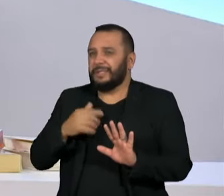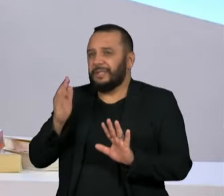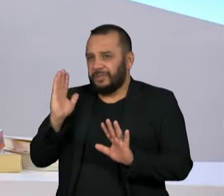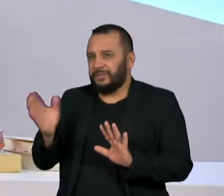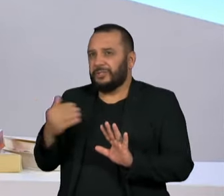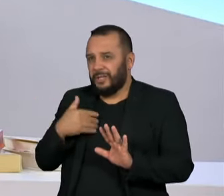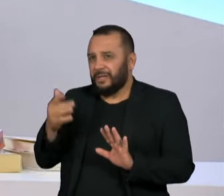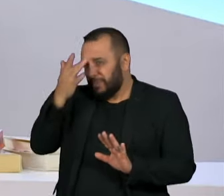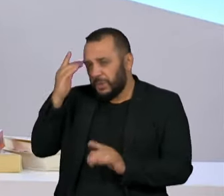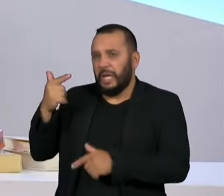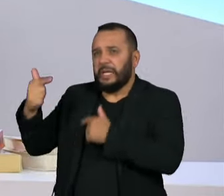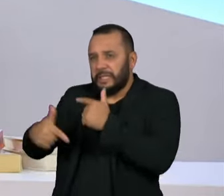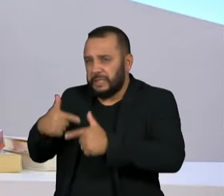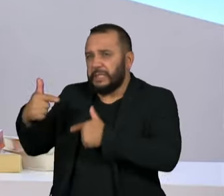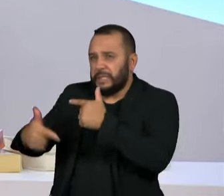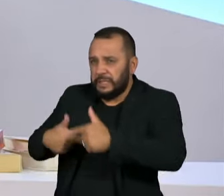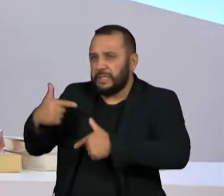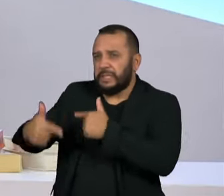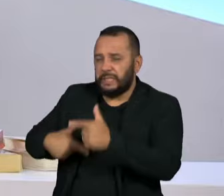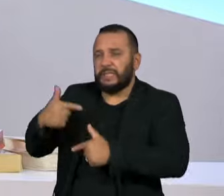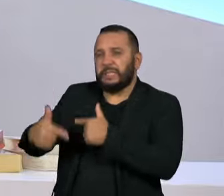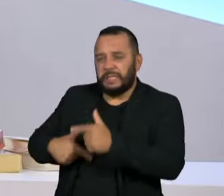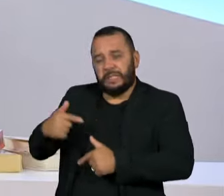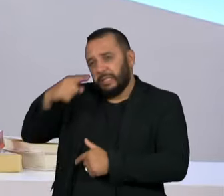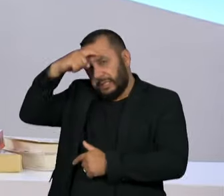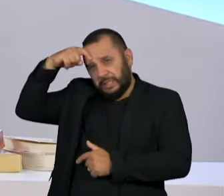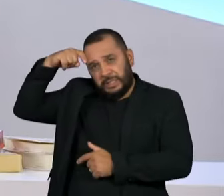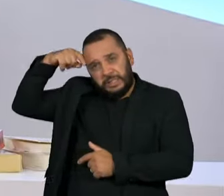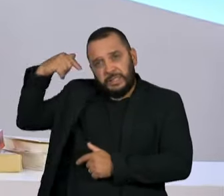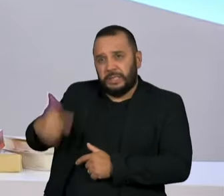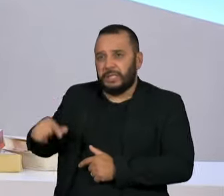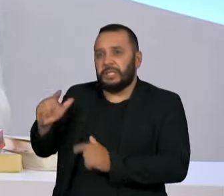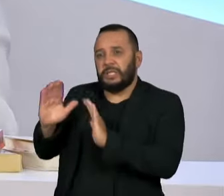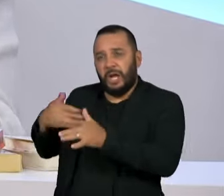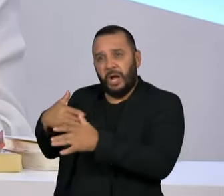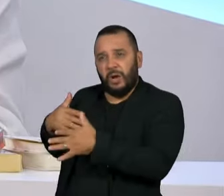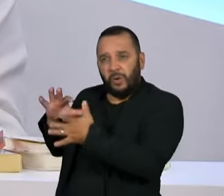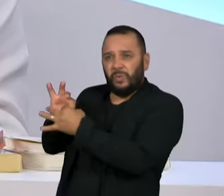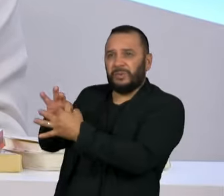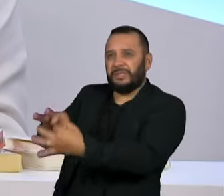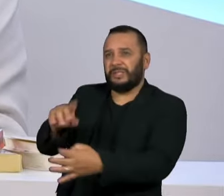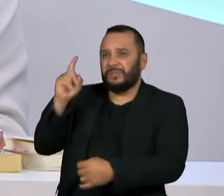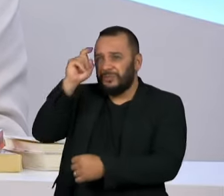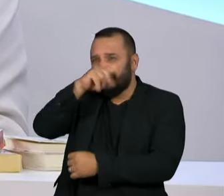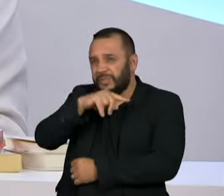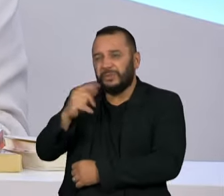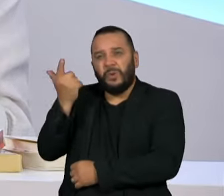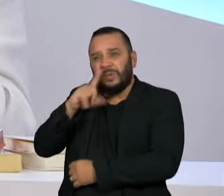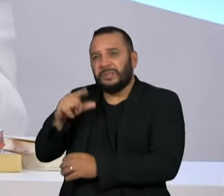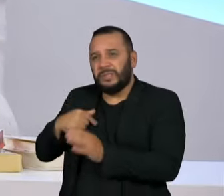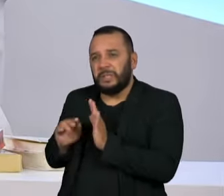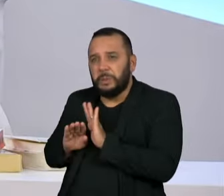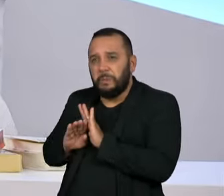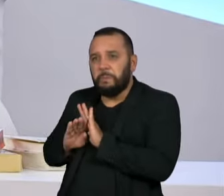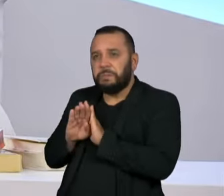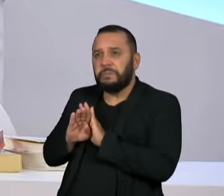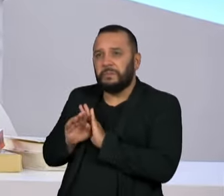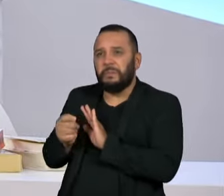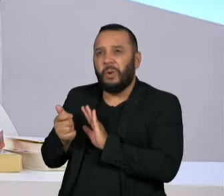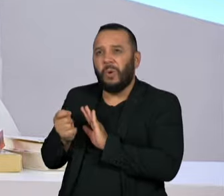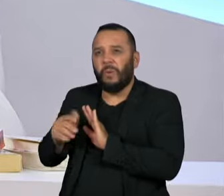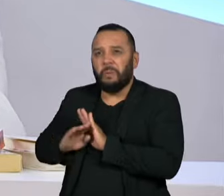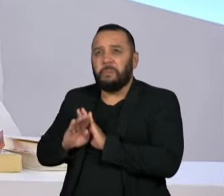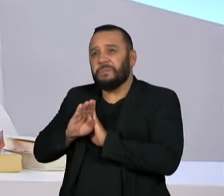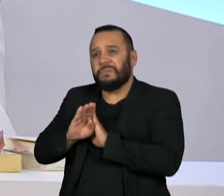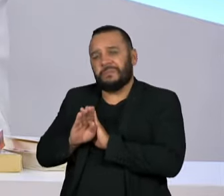que estão trabalhando duro, que vieram de um contexto muito difícil e conseguiram ascender um pouquinho, a gente talvez não